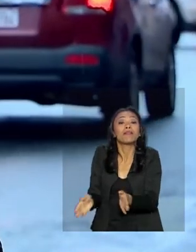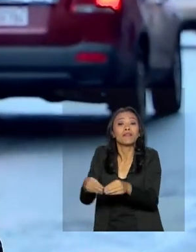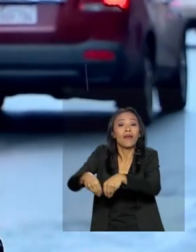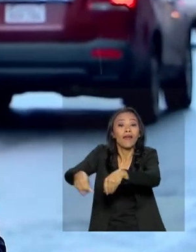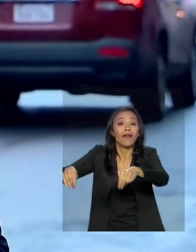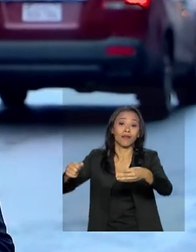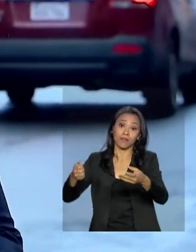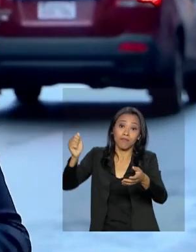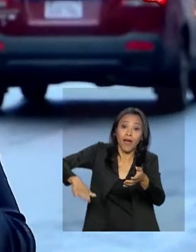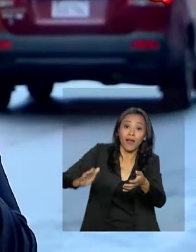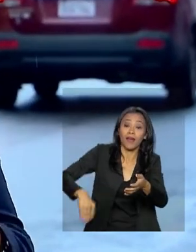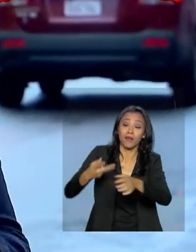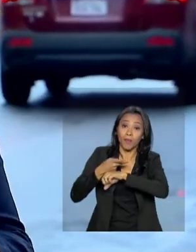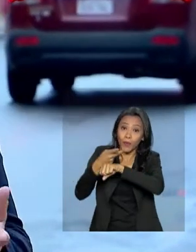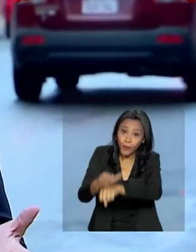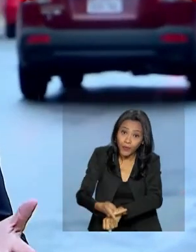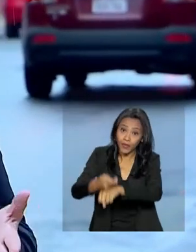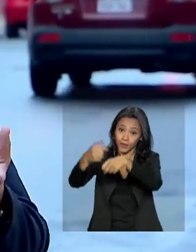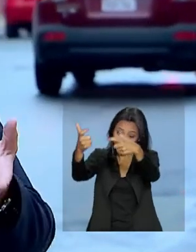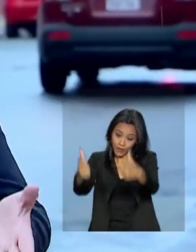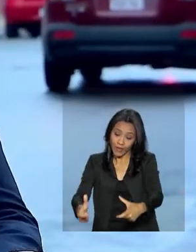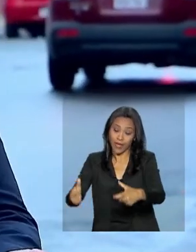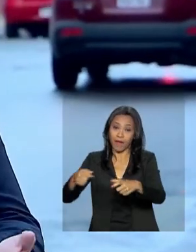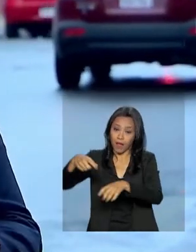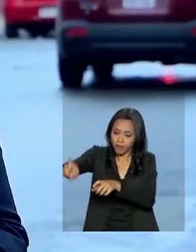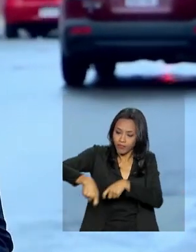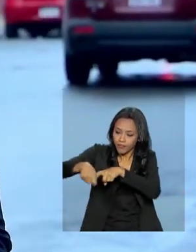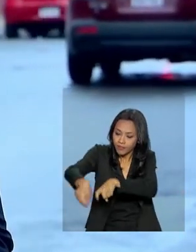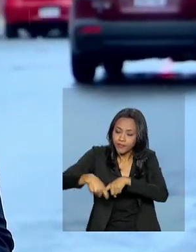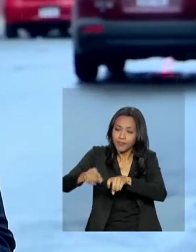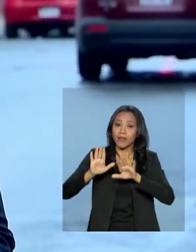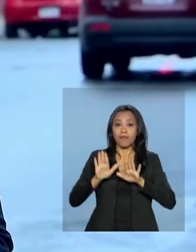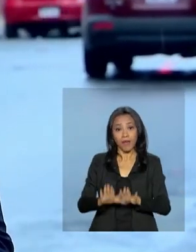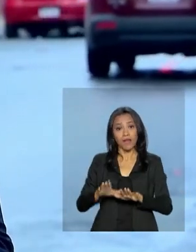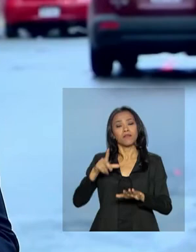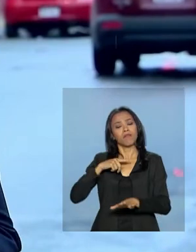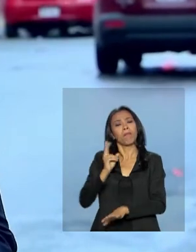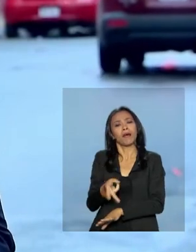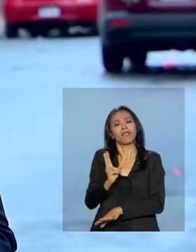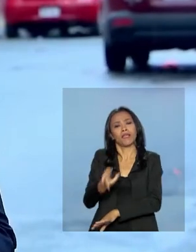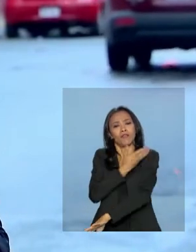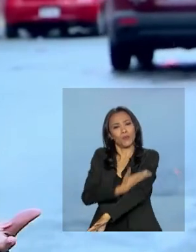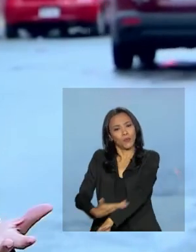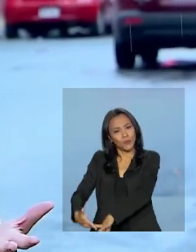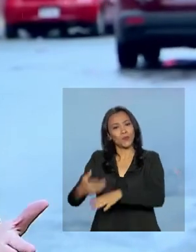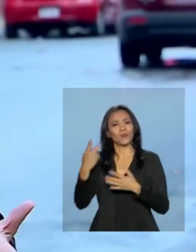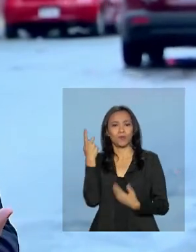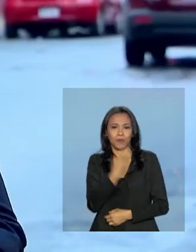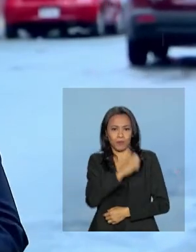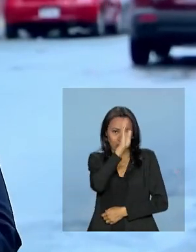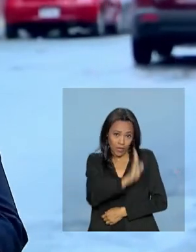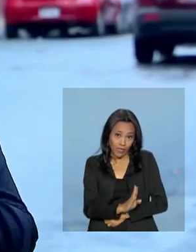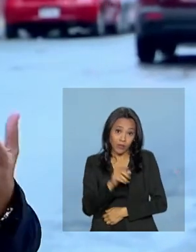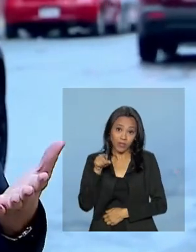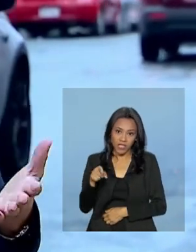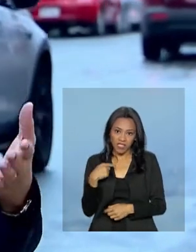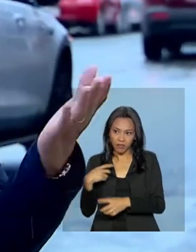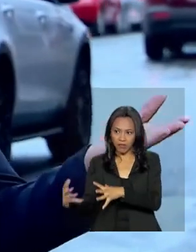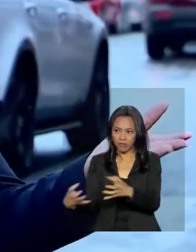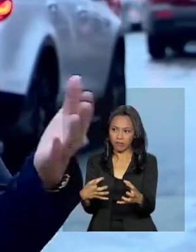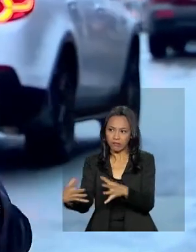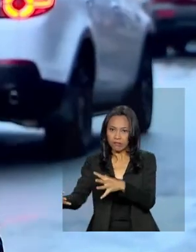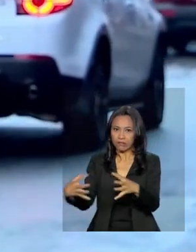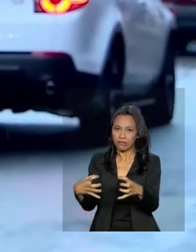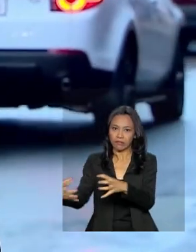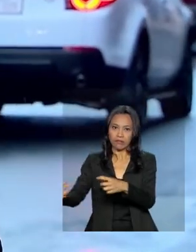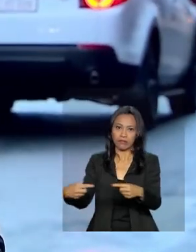ficaram conhecidos como brasiguaios, mas mantiveram aqui os hábitos e os costumes do Brasil. Isso criou um clima de rivalidade. De